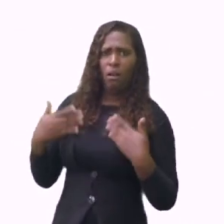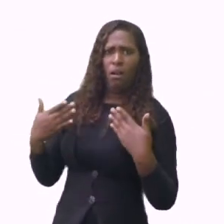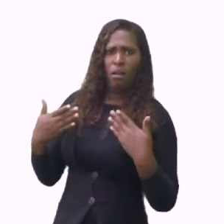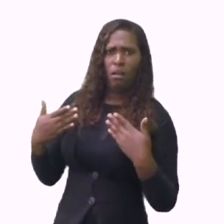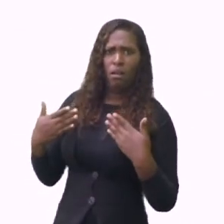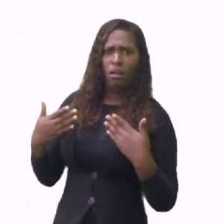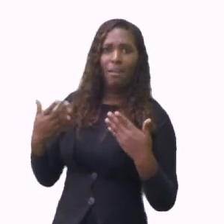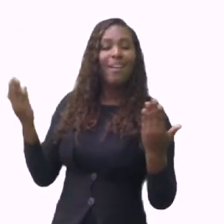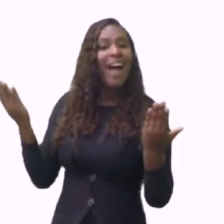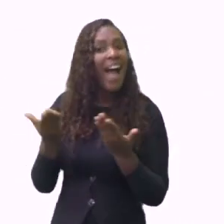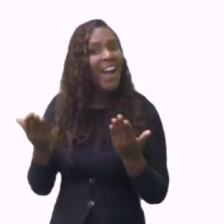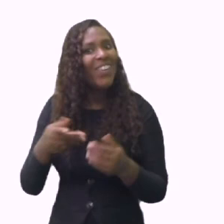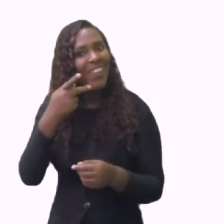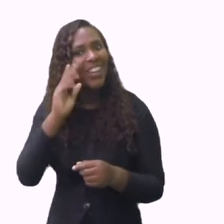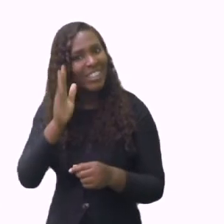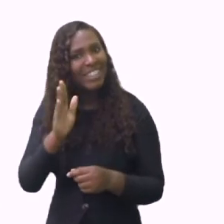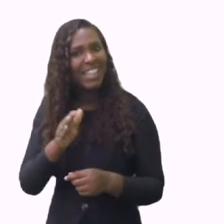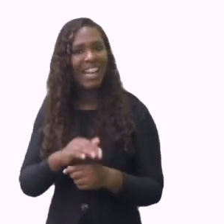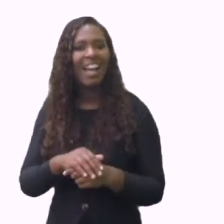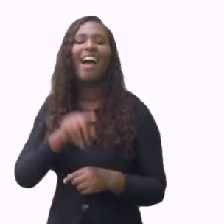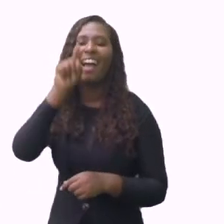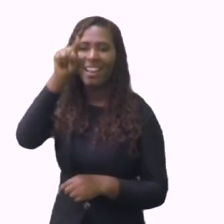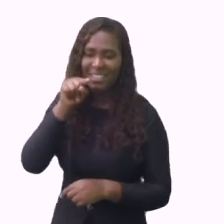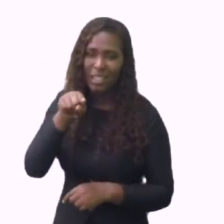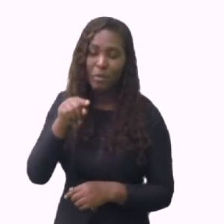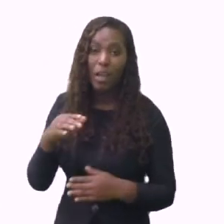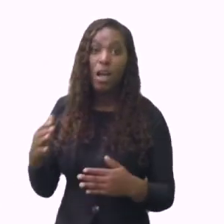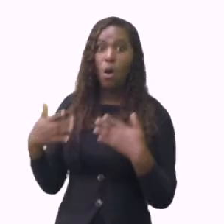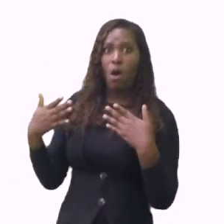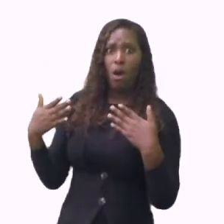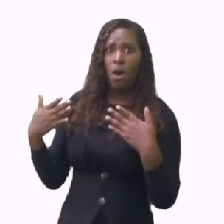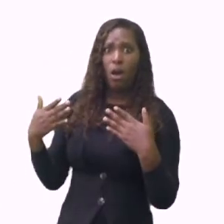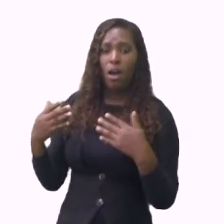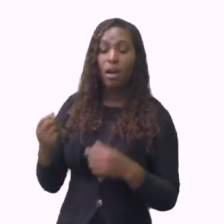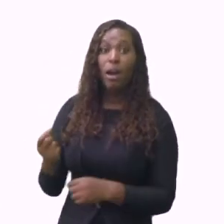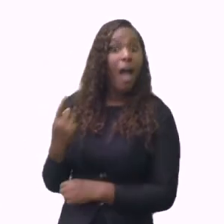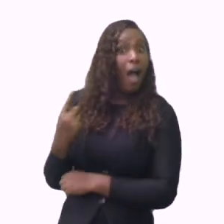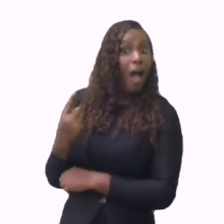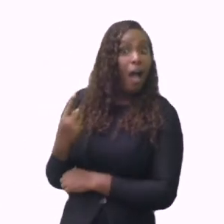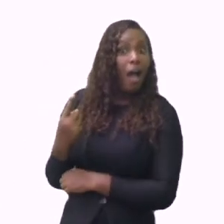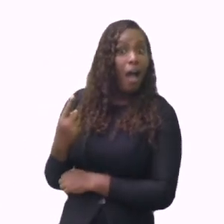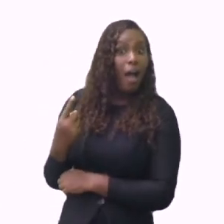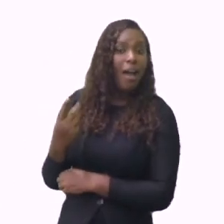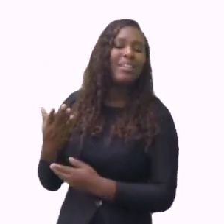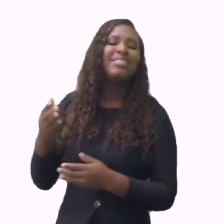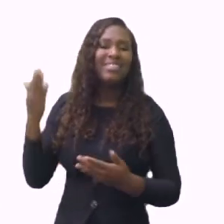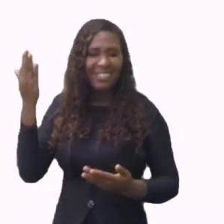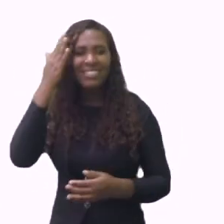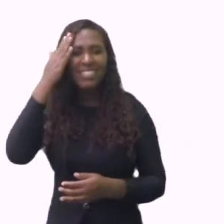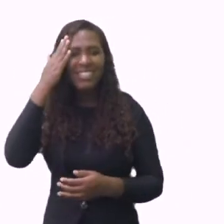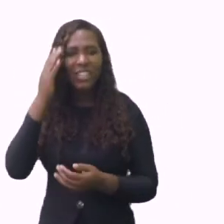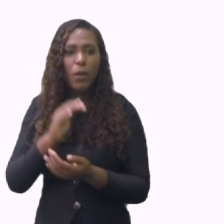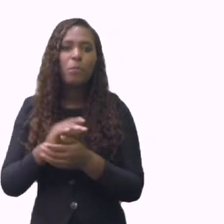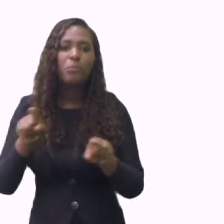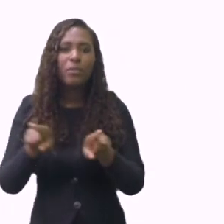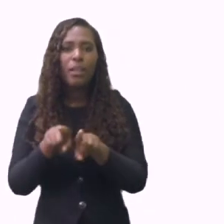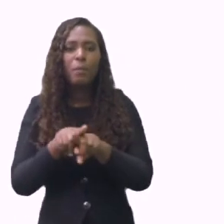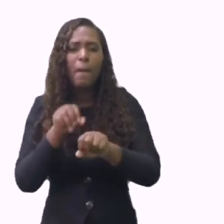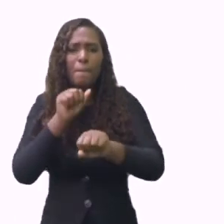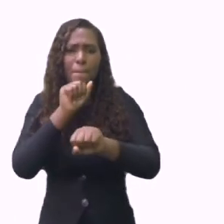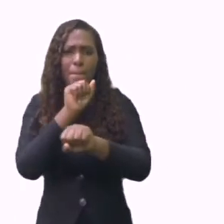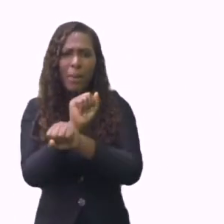Acabamos de falar. O sinal de exclamação. Indica surpresa, olha aí. Indica uma pausa